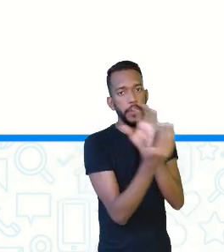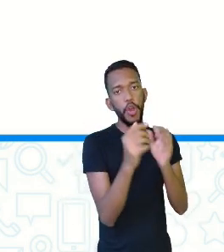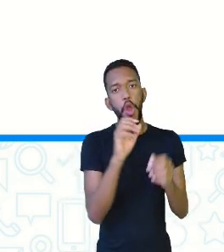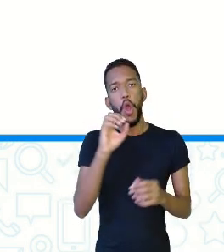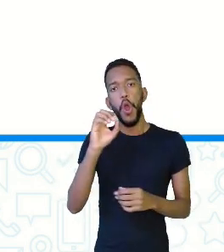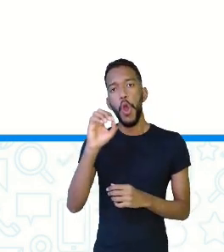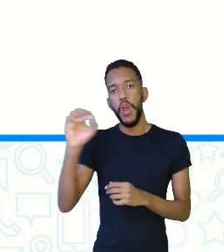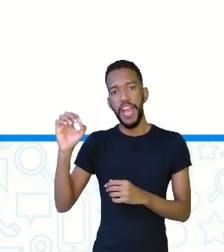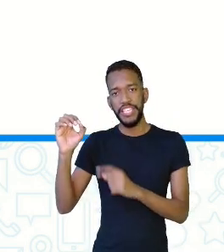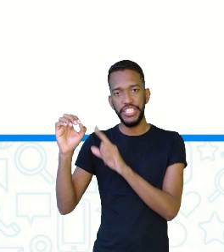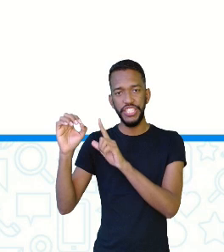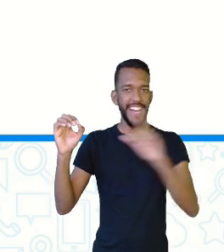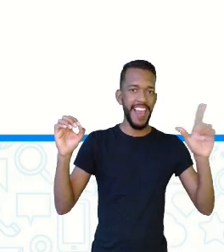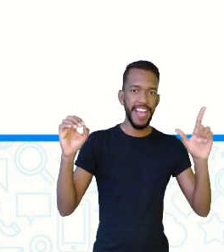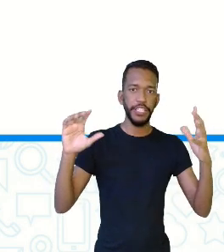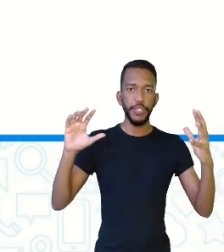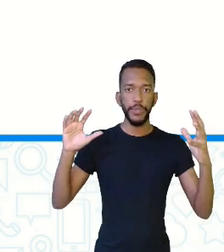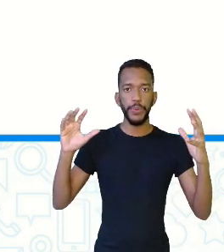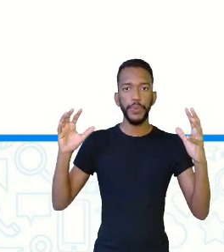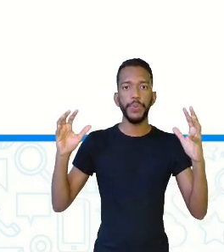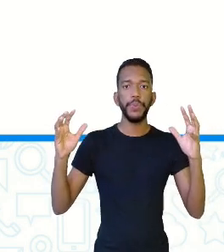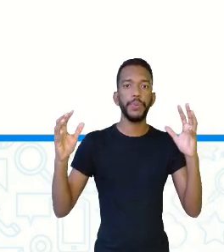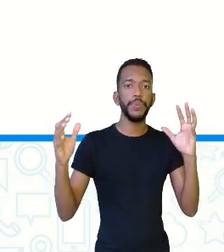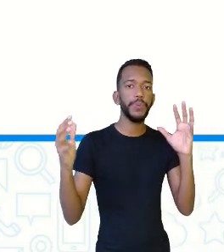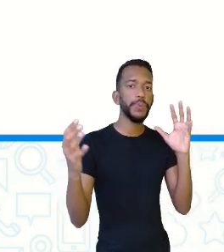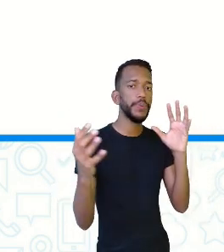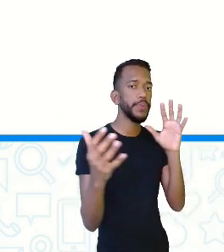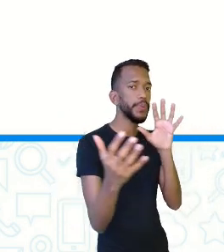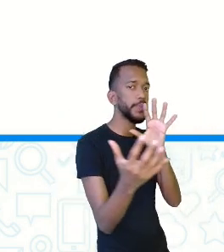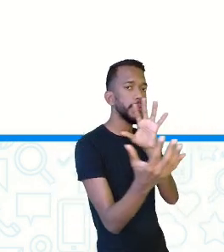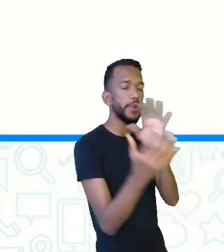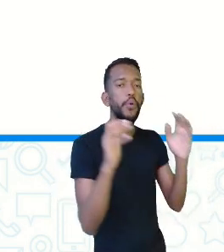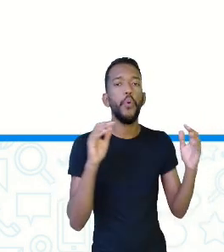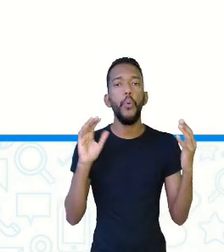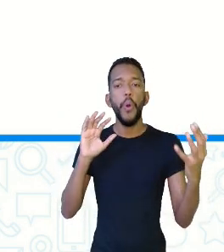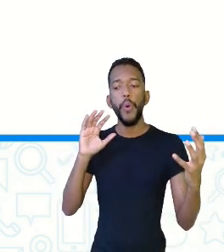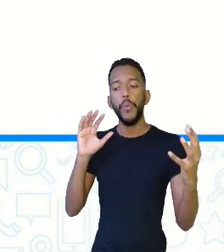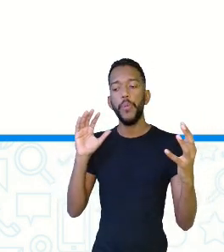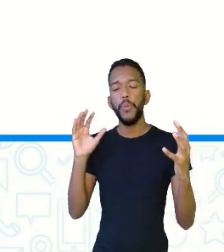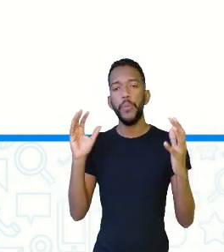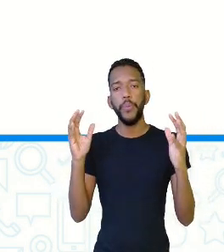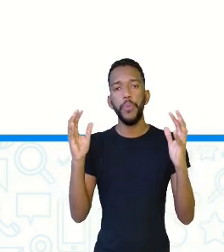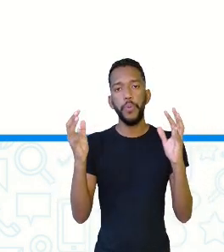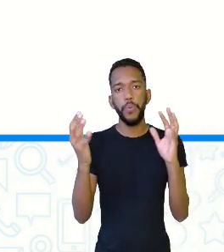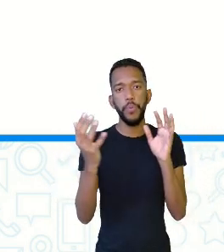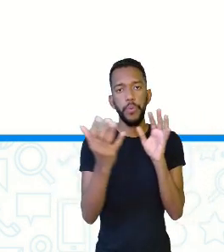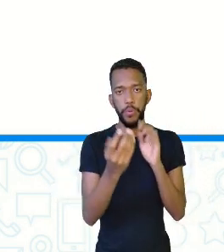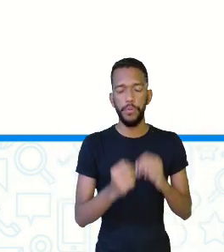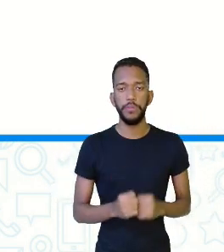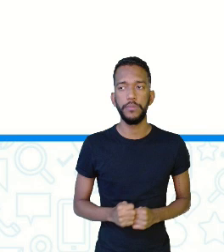para leste. Por isso, essa setinha vermelha está indicando a vocês qual é a direção que esse movimento faz.